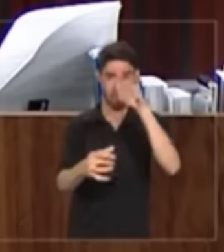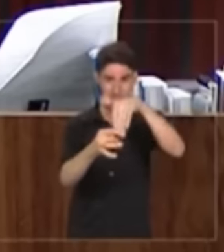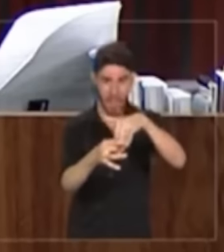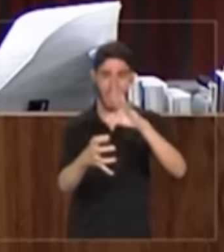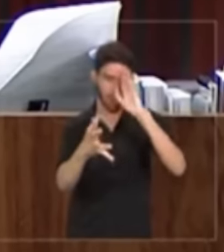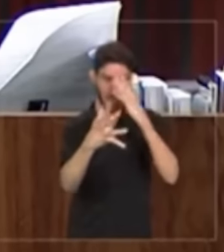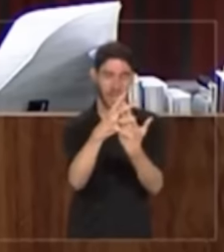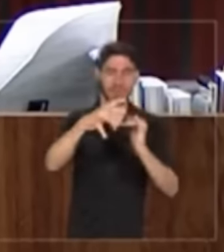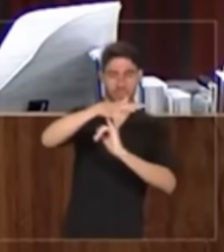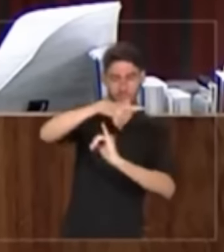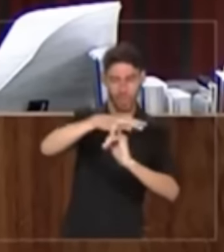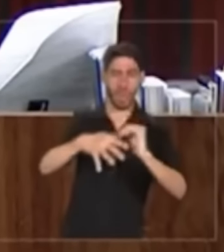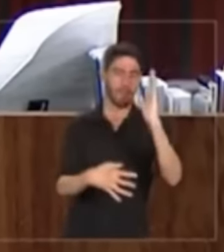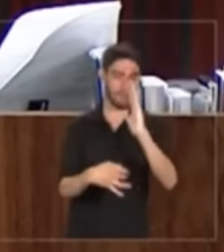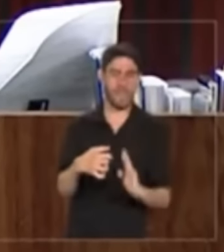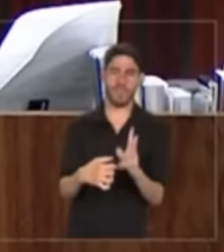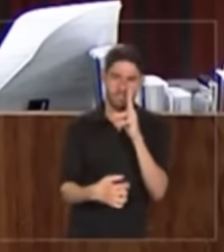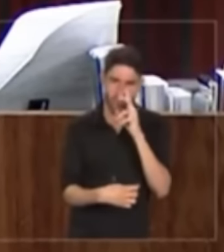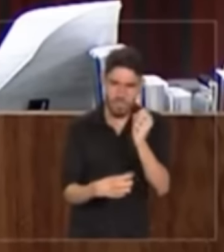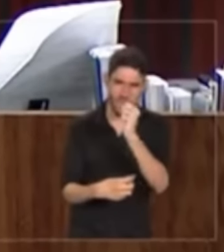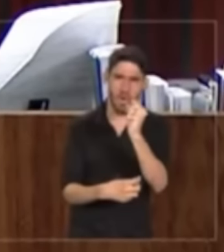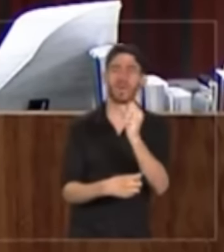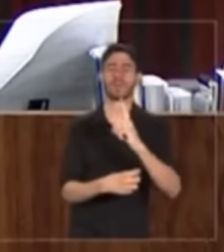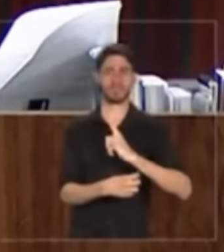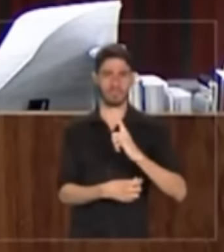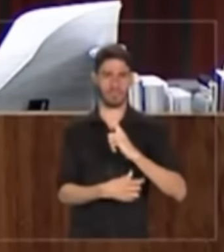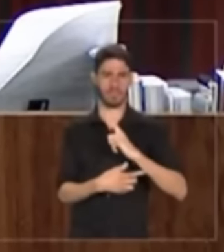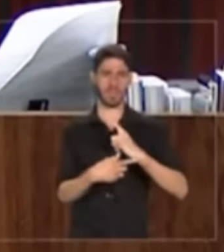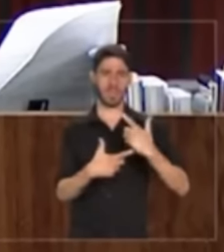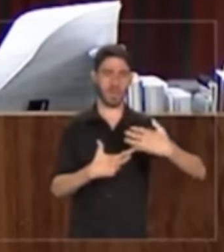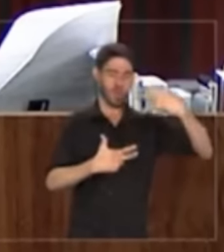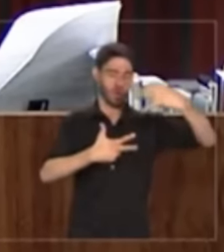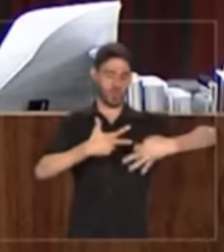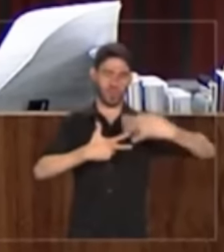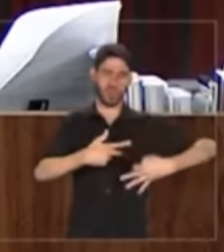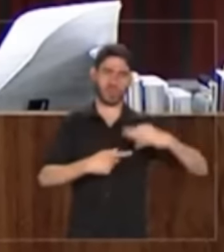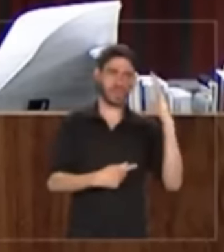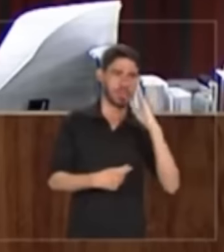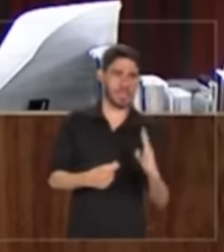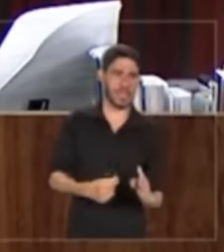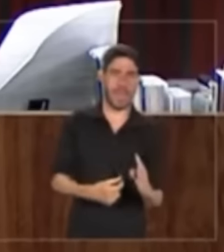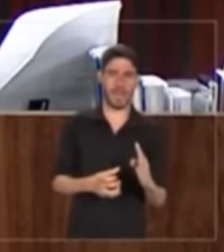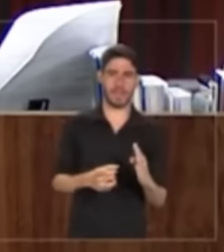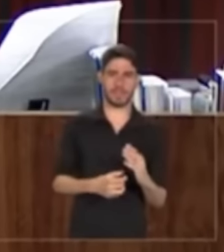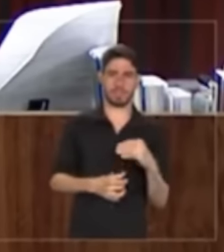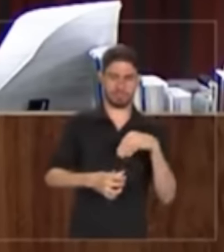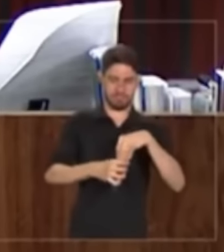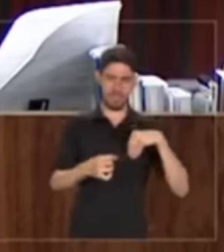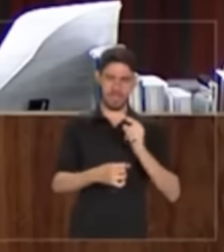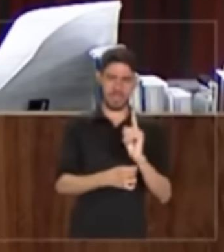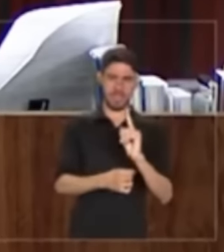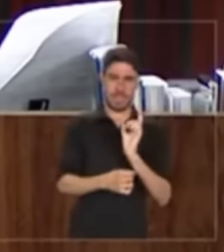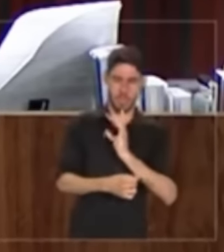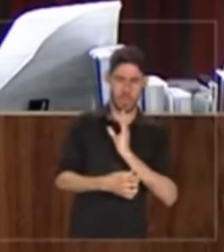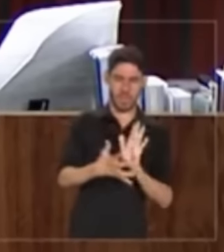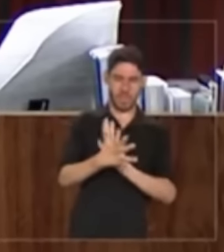instituições brasileiras são fortes é que o poder judiciário brasileiro não se acovarda mediante